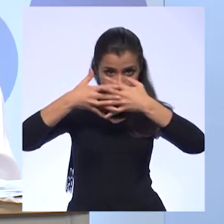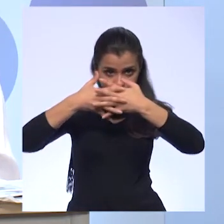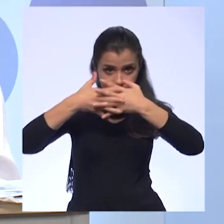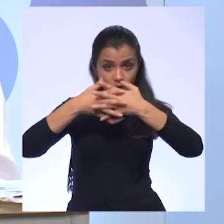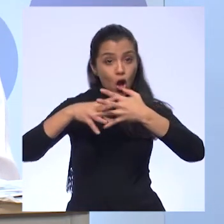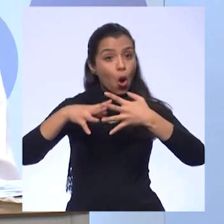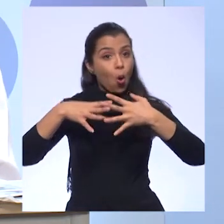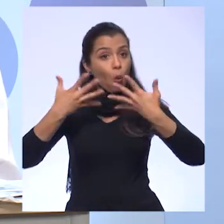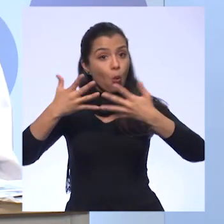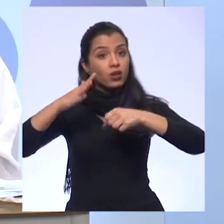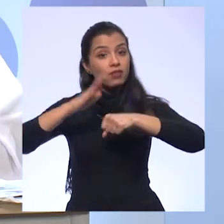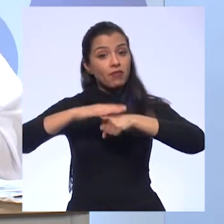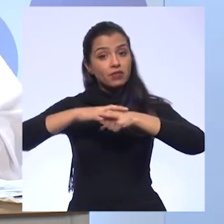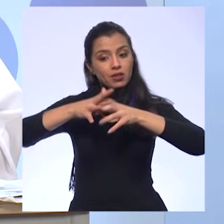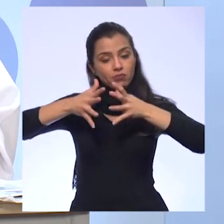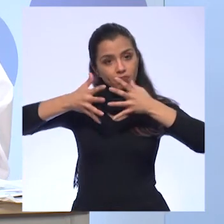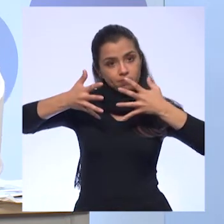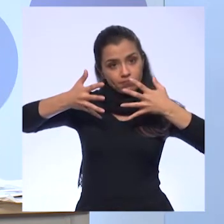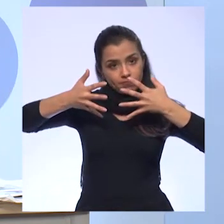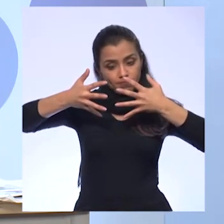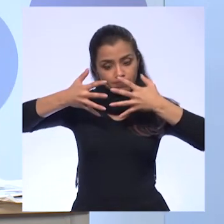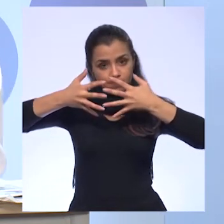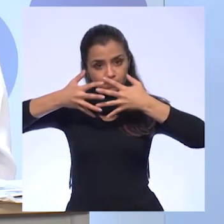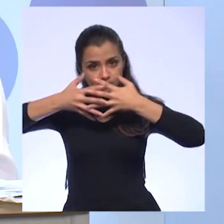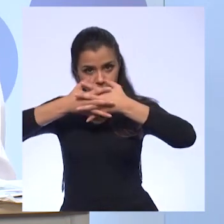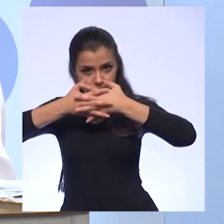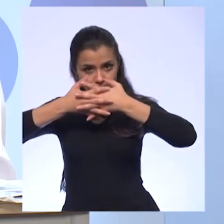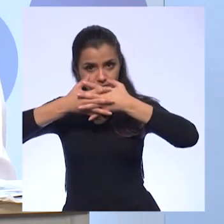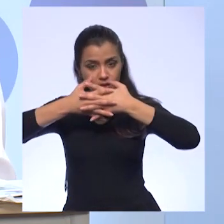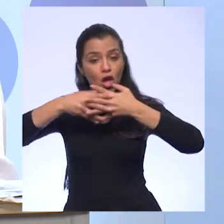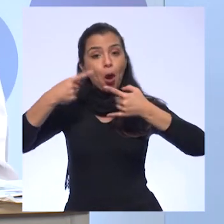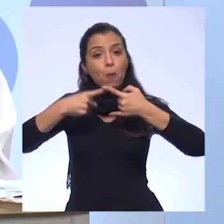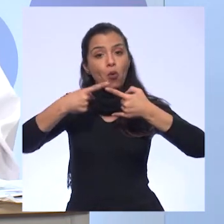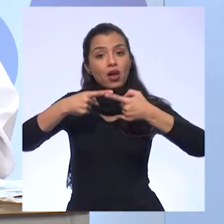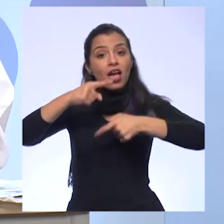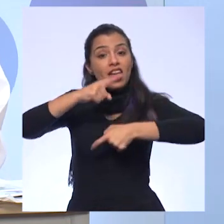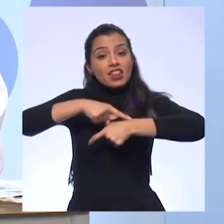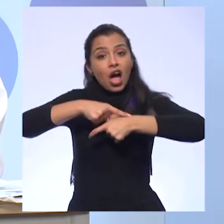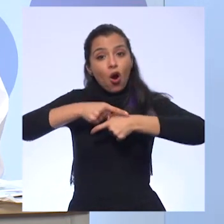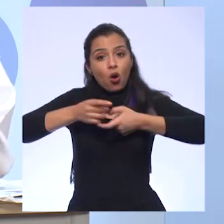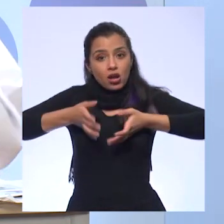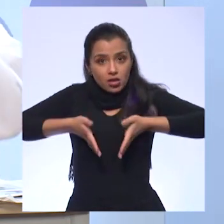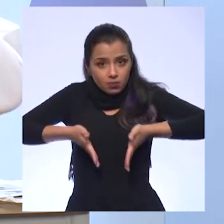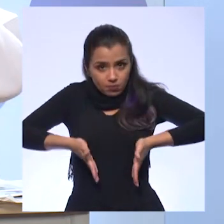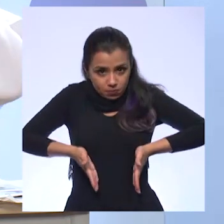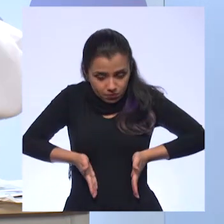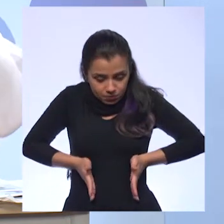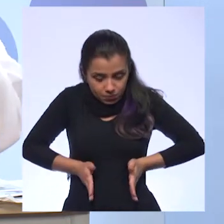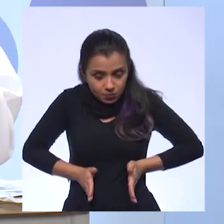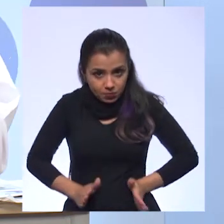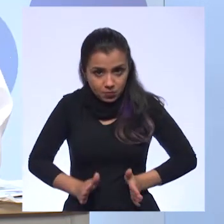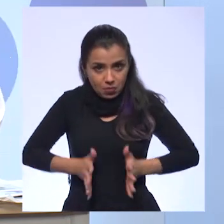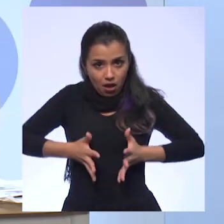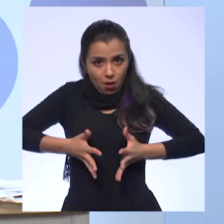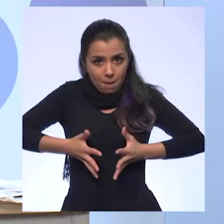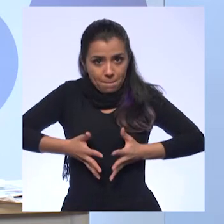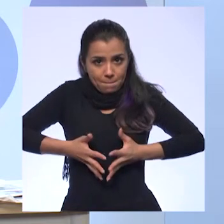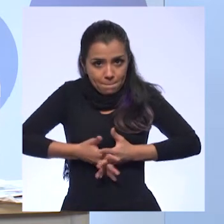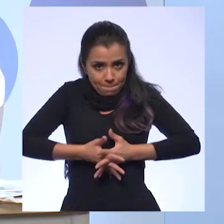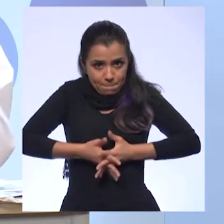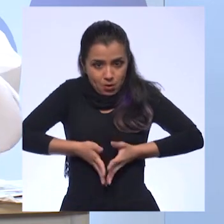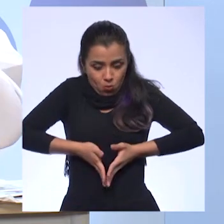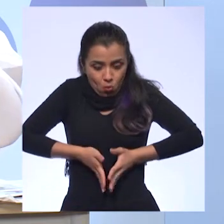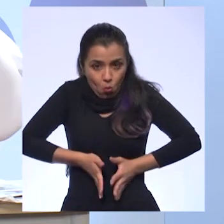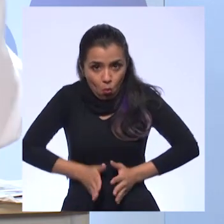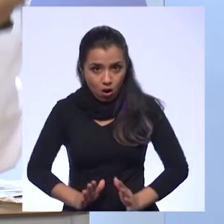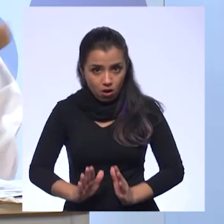Quando eles vão fazer esse movimento? Para passar pelo canal do parto. Tá? Por isso que o bebê nasce com moleira. E depois o crânio vai ser